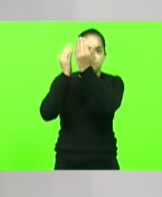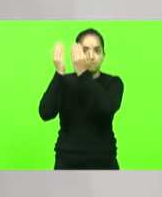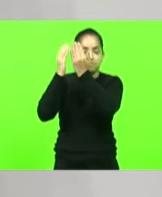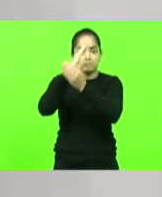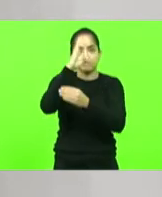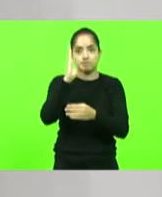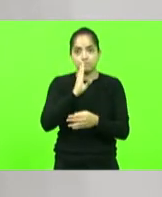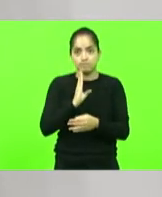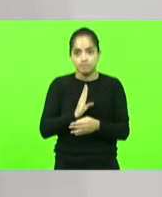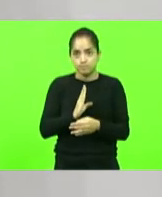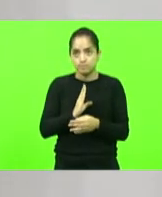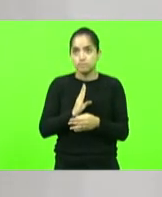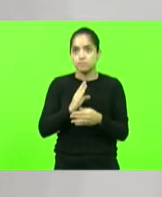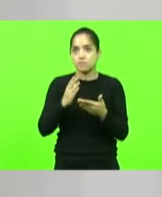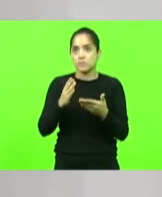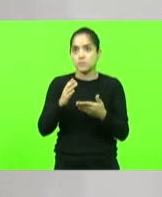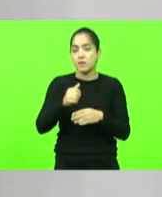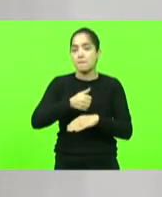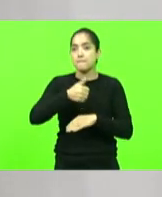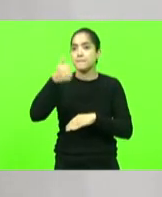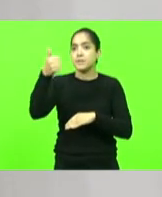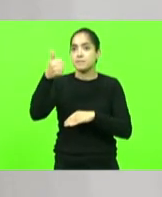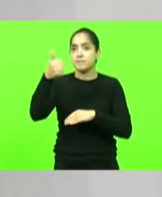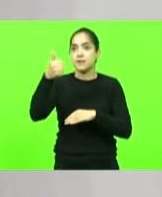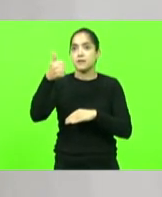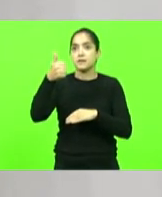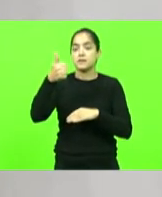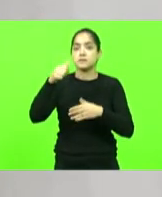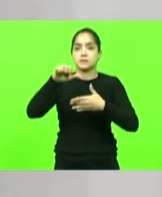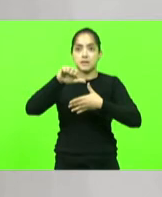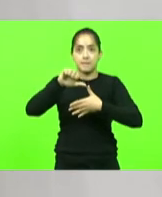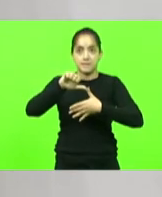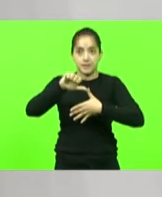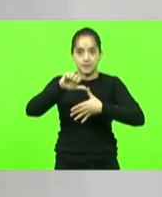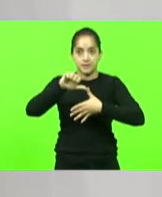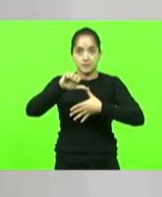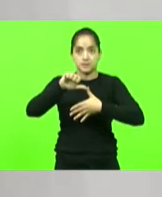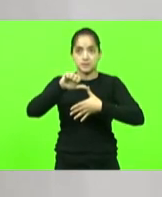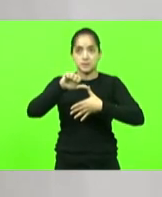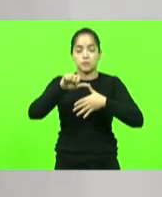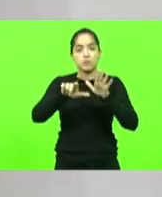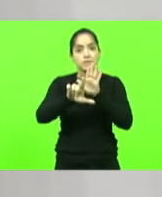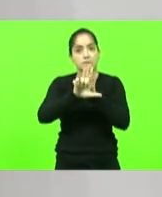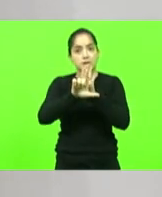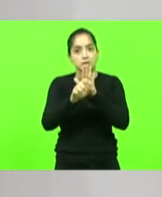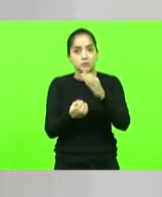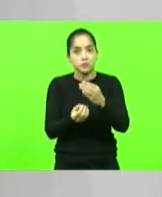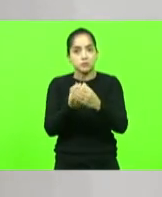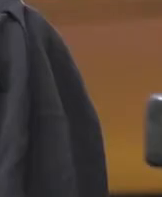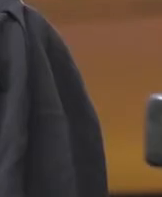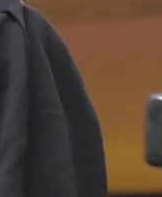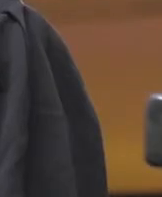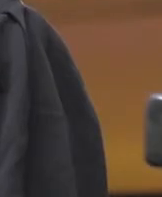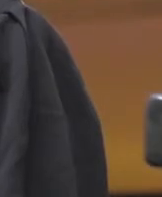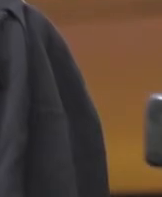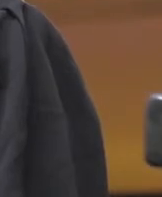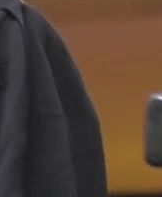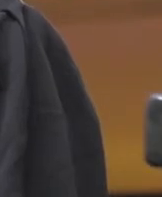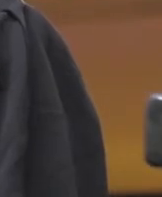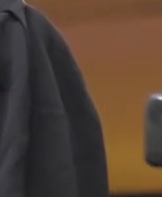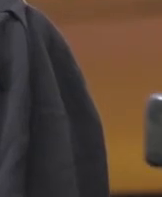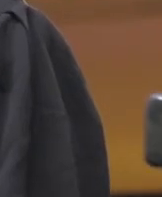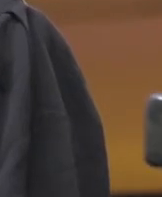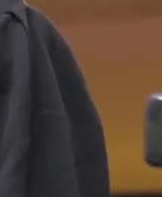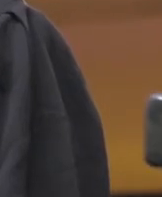e se tornando uma das primeiras da América Latina a criar uma legislação específica para tal A presidente do